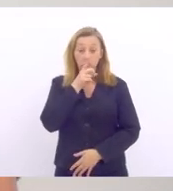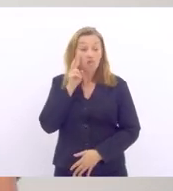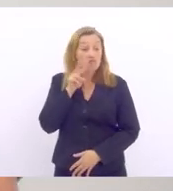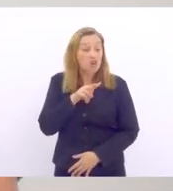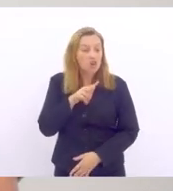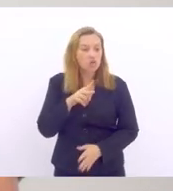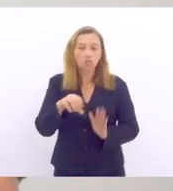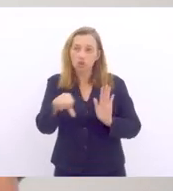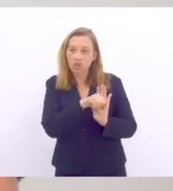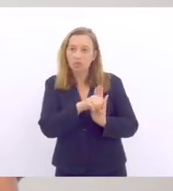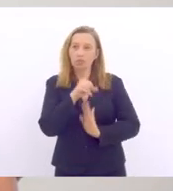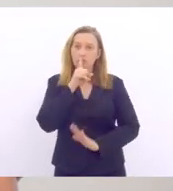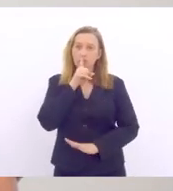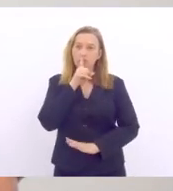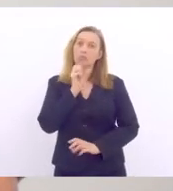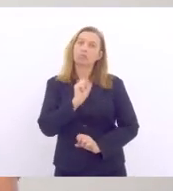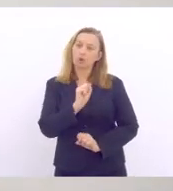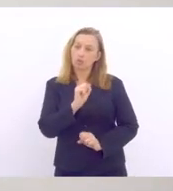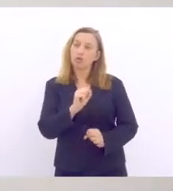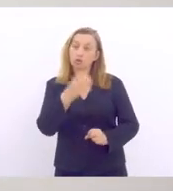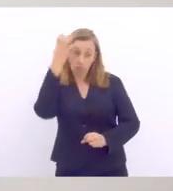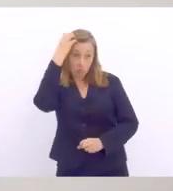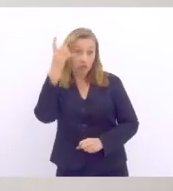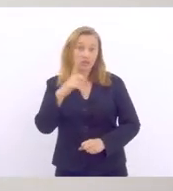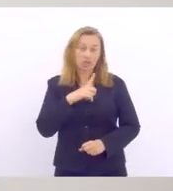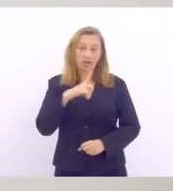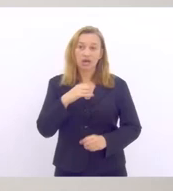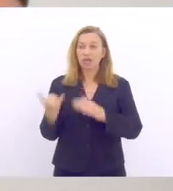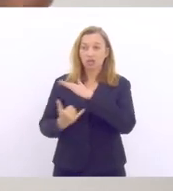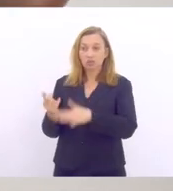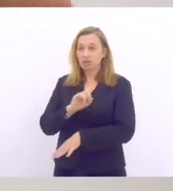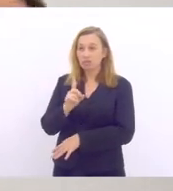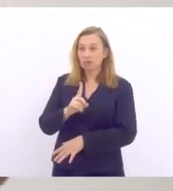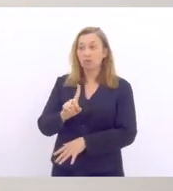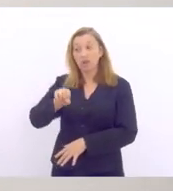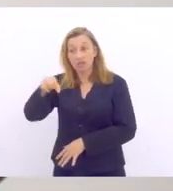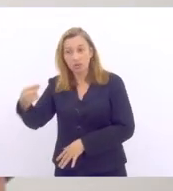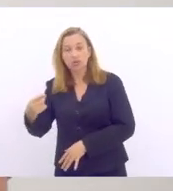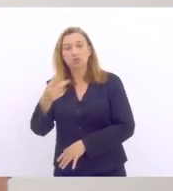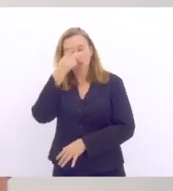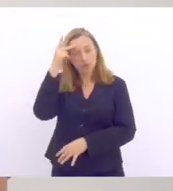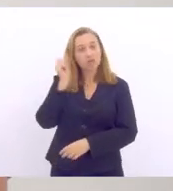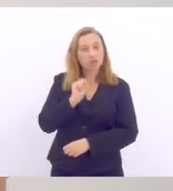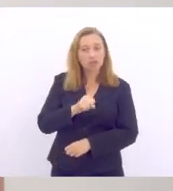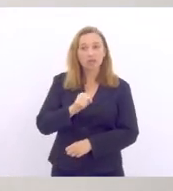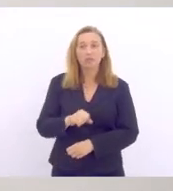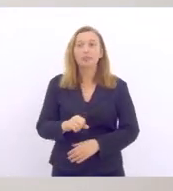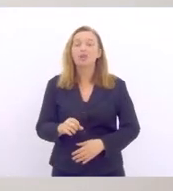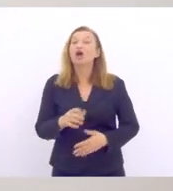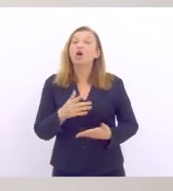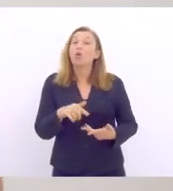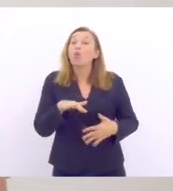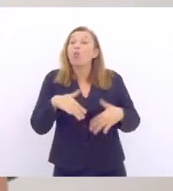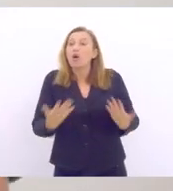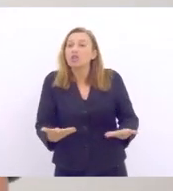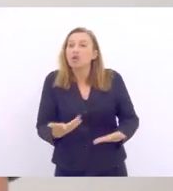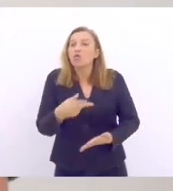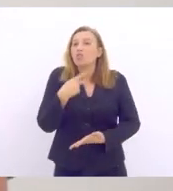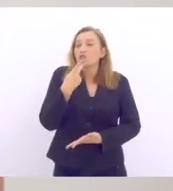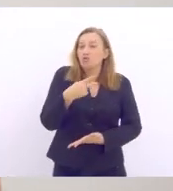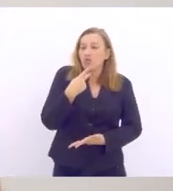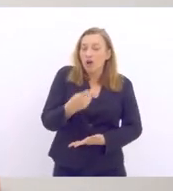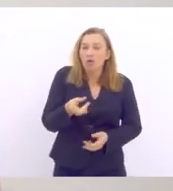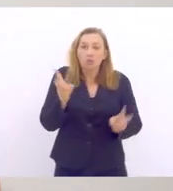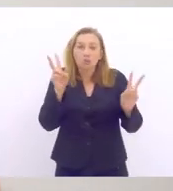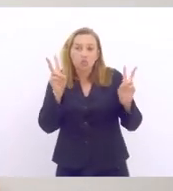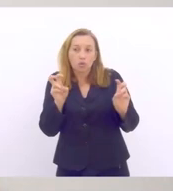irregularidade, eu posso responder por isso. A instituição não vai responder, mas isso engloba outras pessoas. Quando eu falo da questão